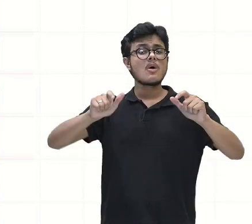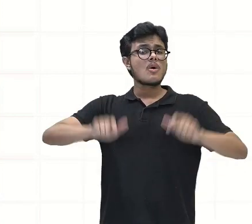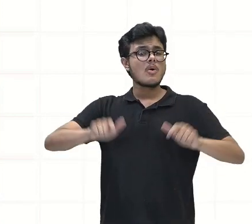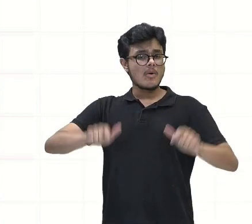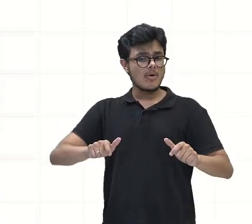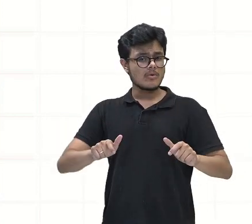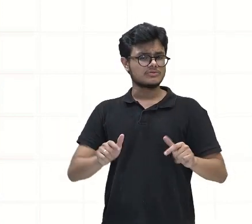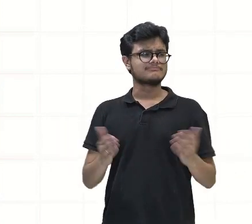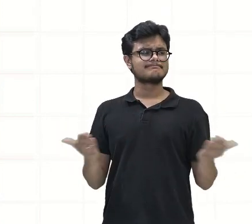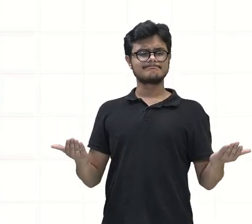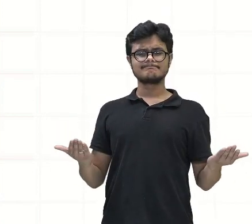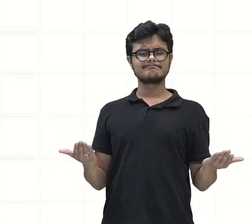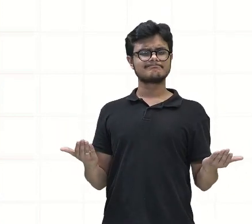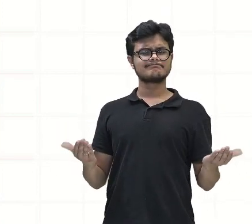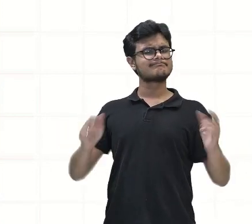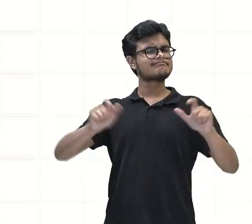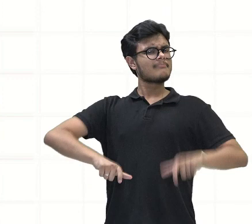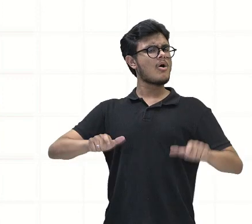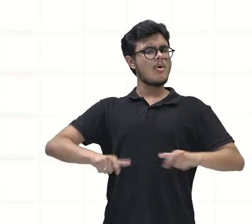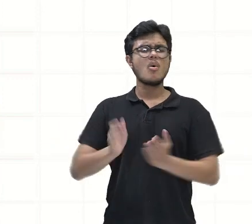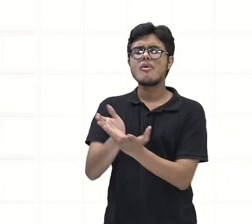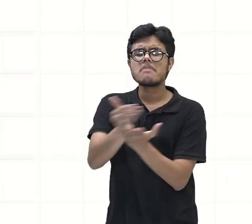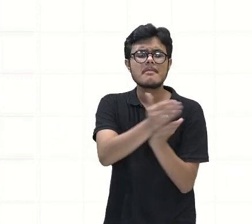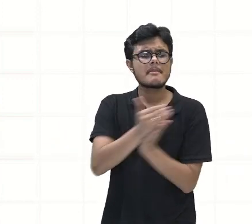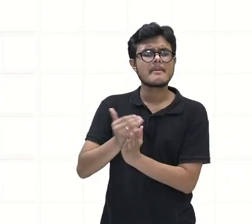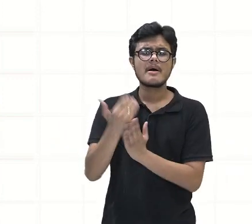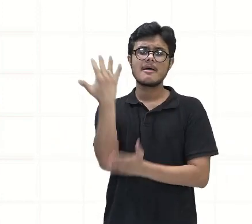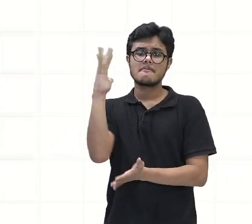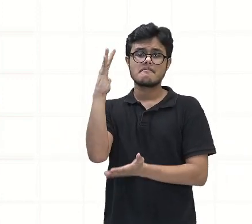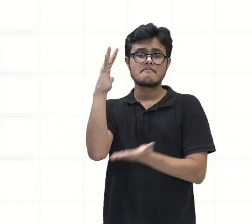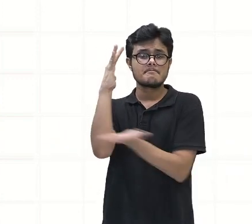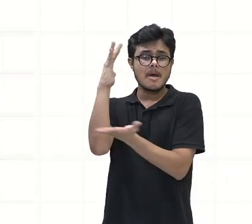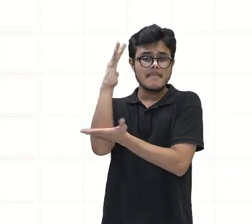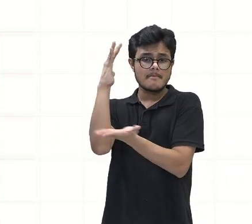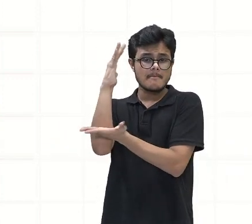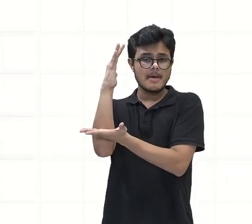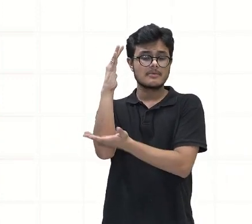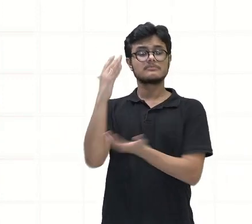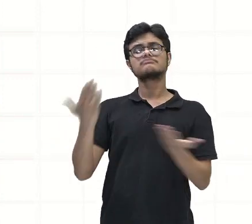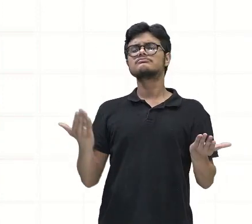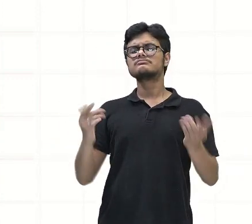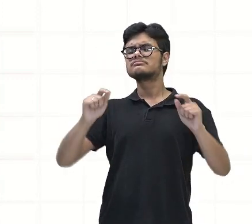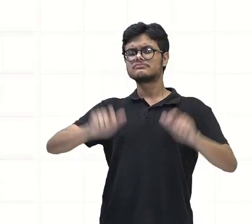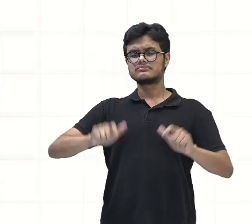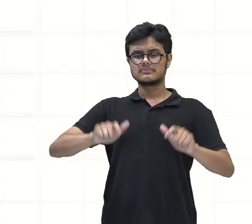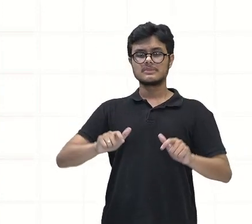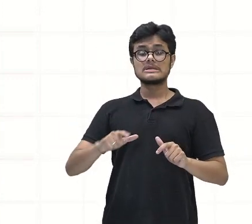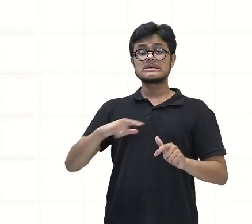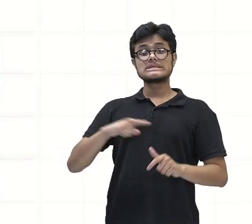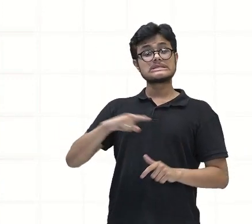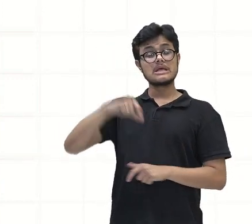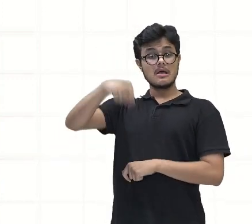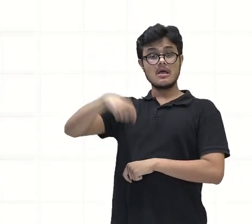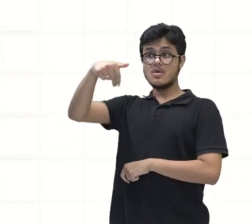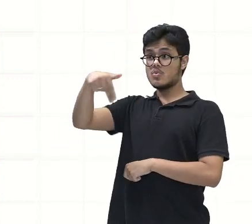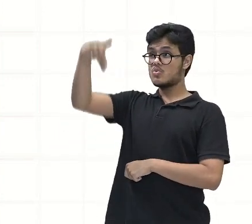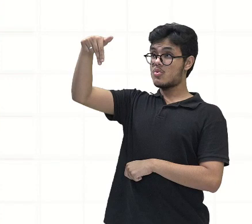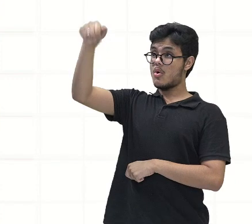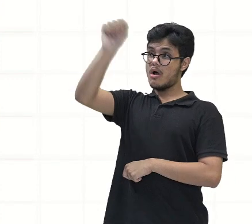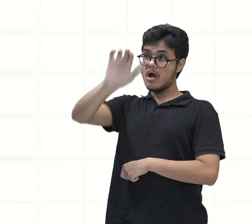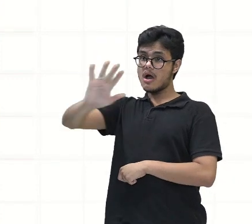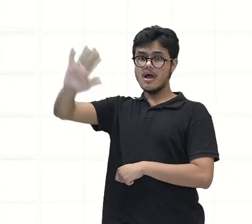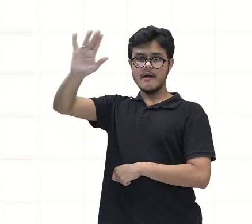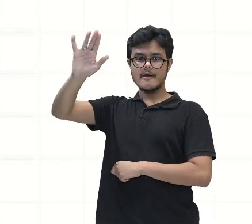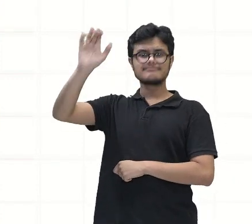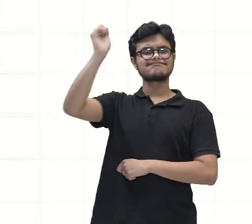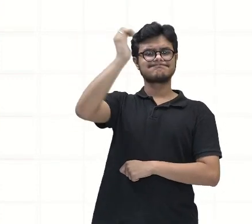e o a extração da Carnaúba eh a gente vai observar que no nordeste do Brasil por exemplo